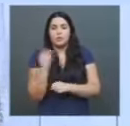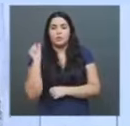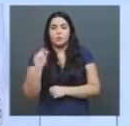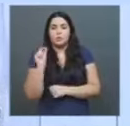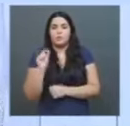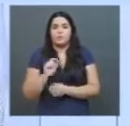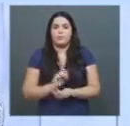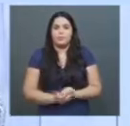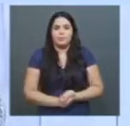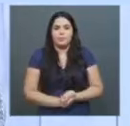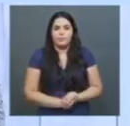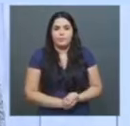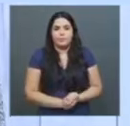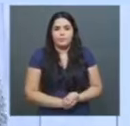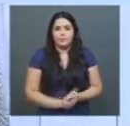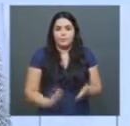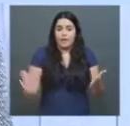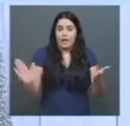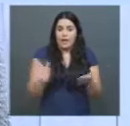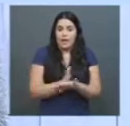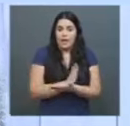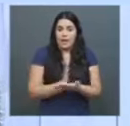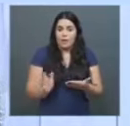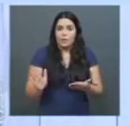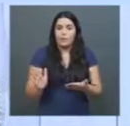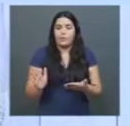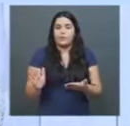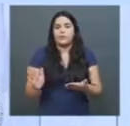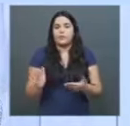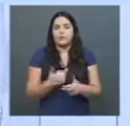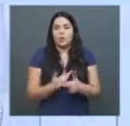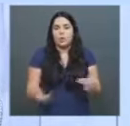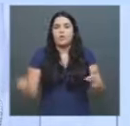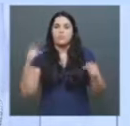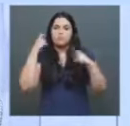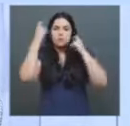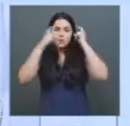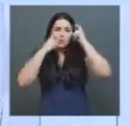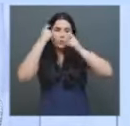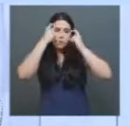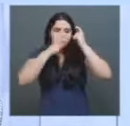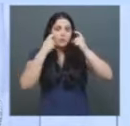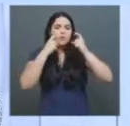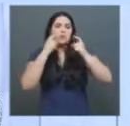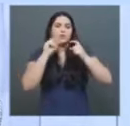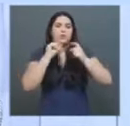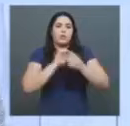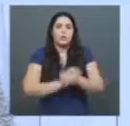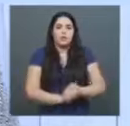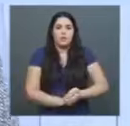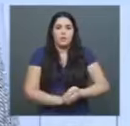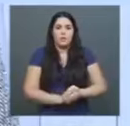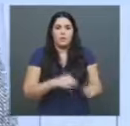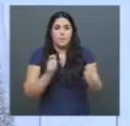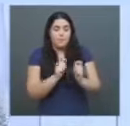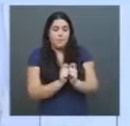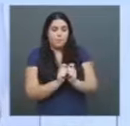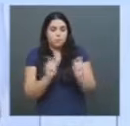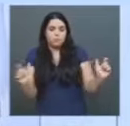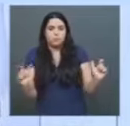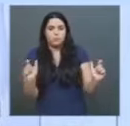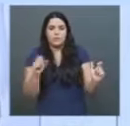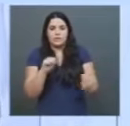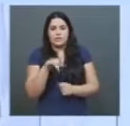que alguns eventos são preocupantes. O aumento do índice, por exemplo, a prevalência de